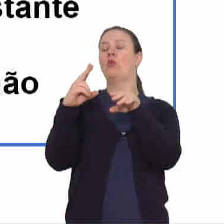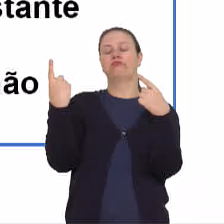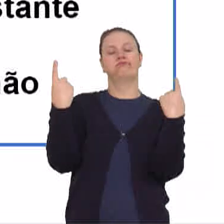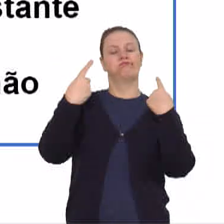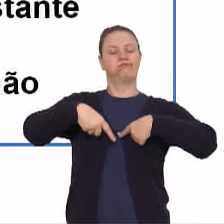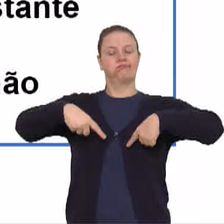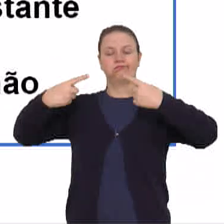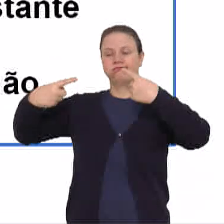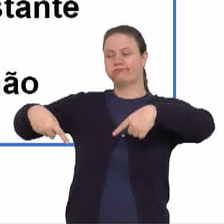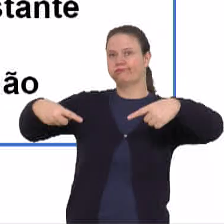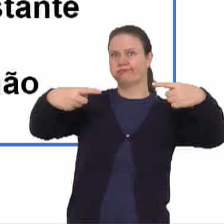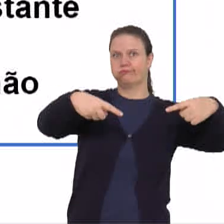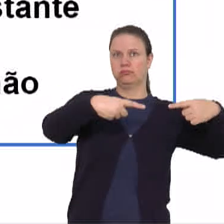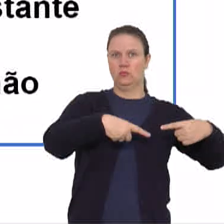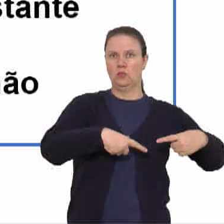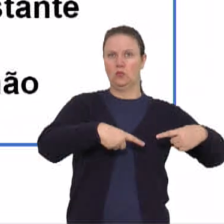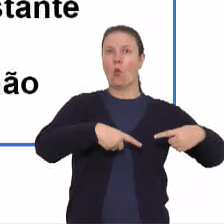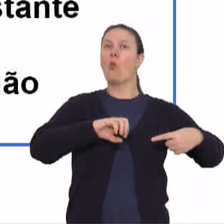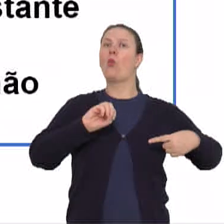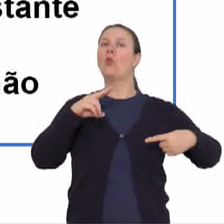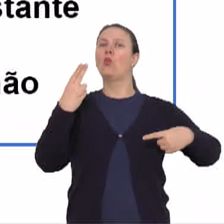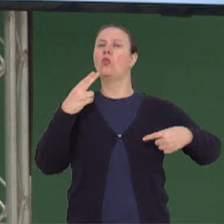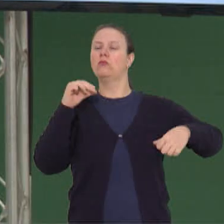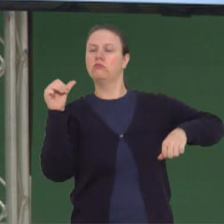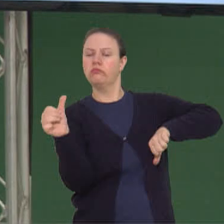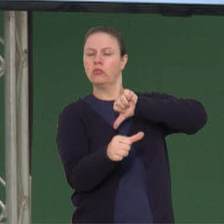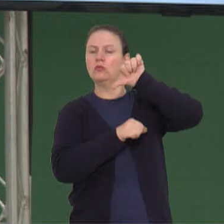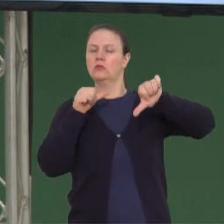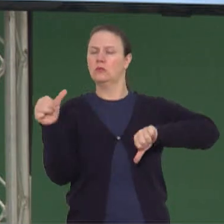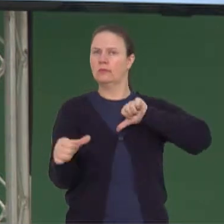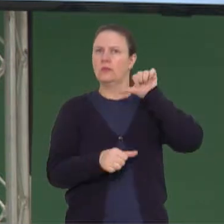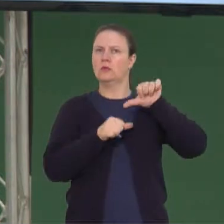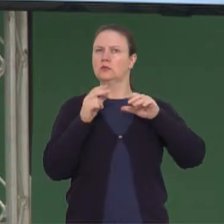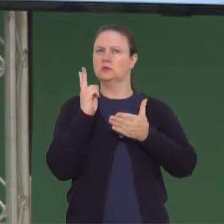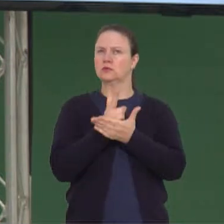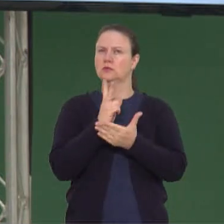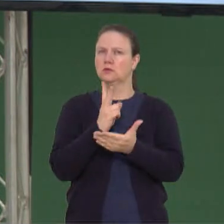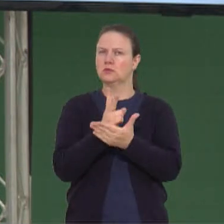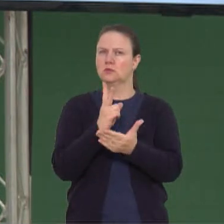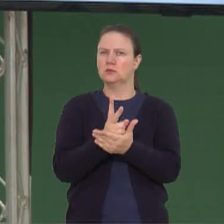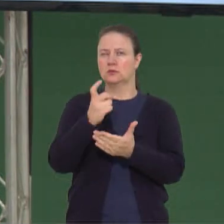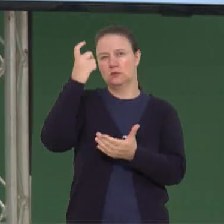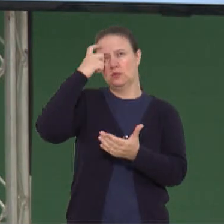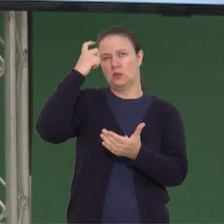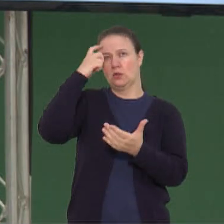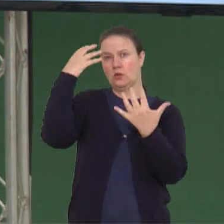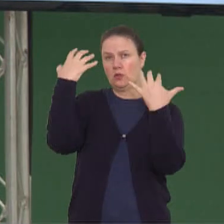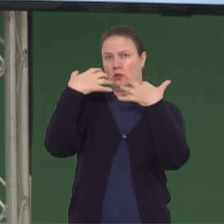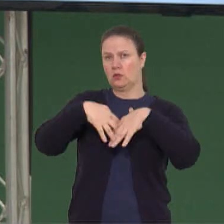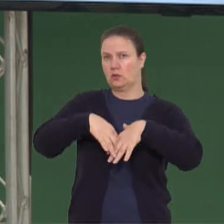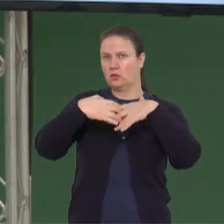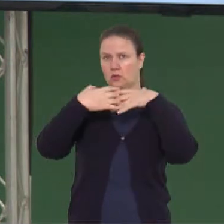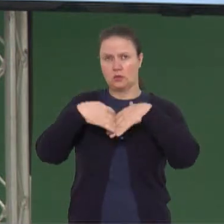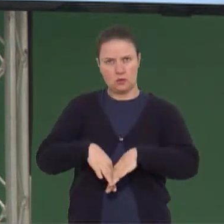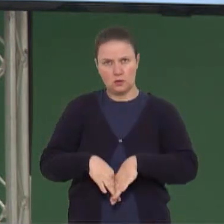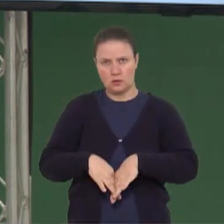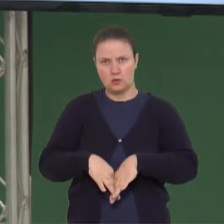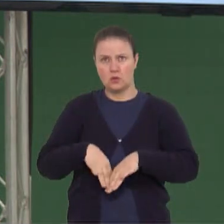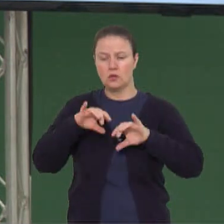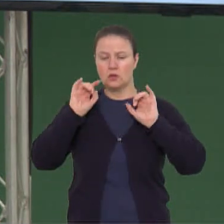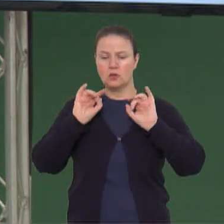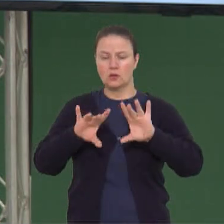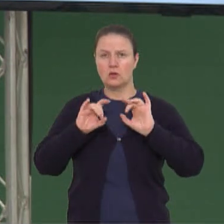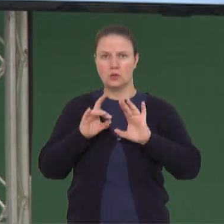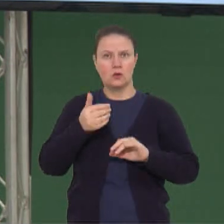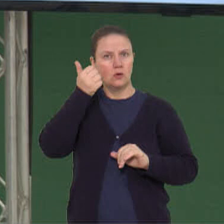Estabilidade ou constante transformação? Reflitam bem sobre isso. E aqui não é só para o vestibular, mas